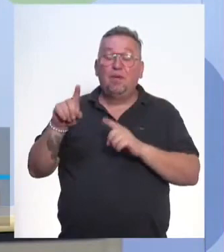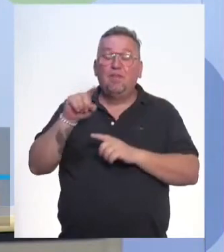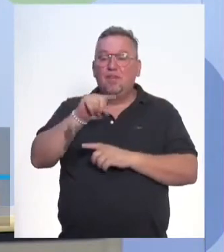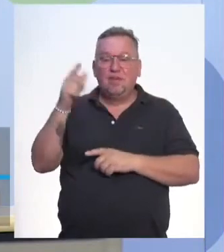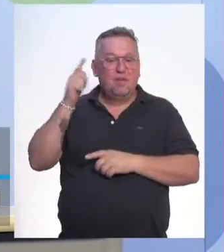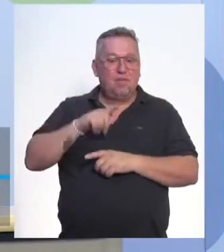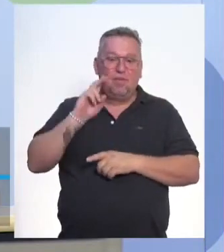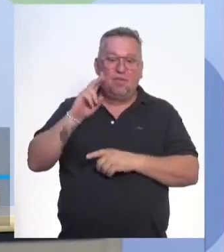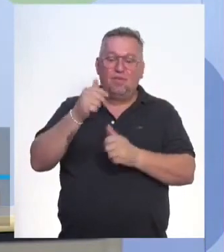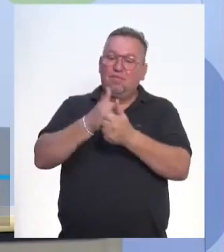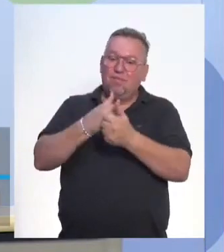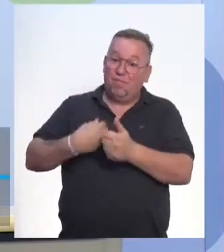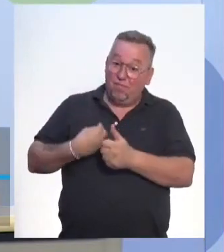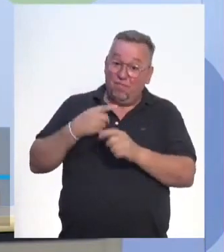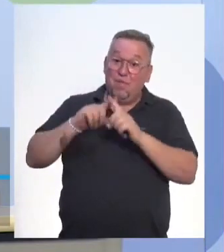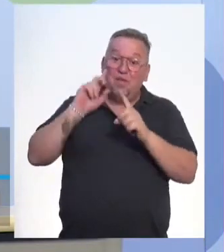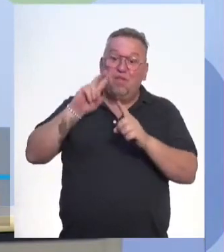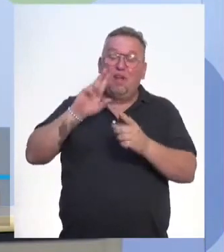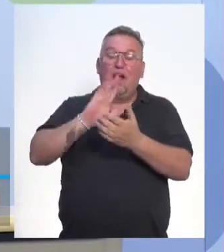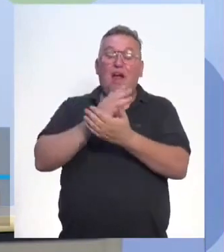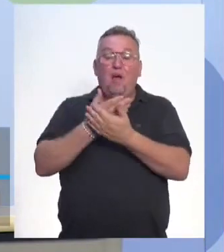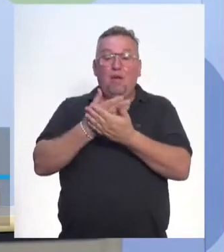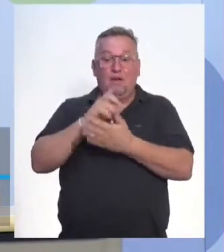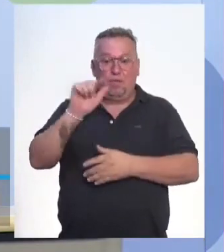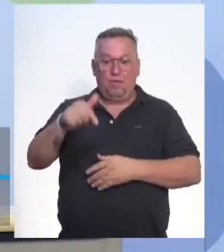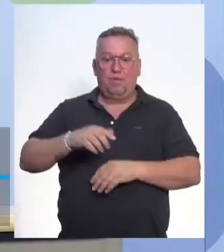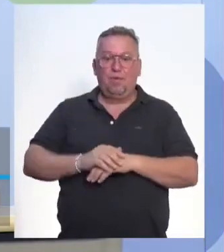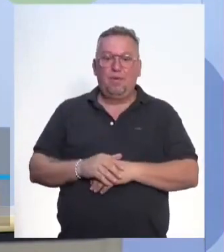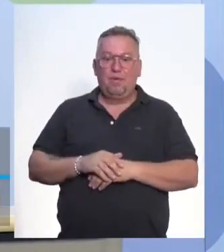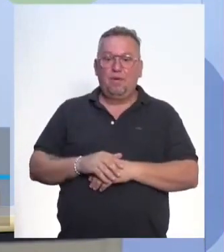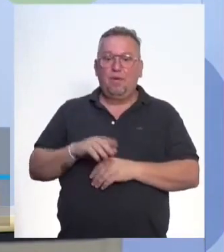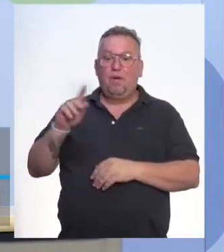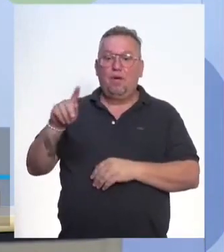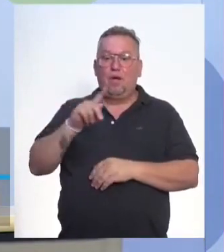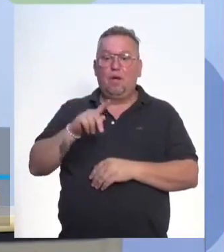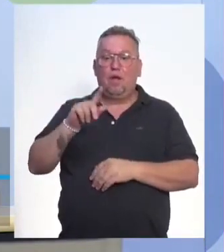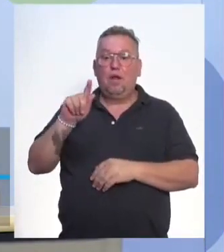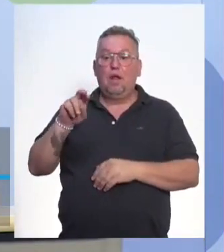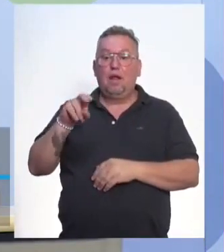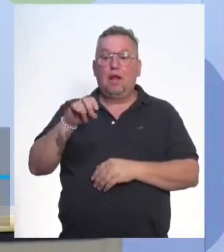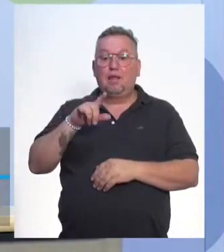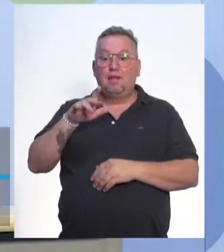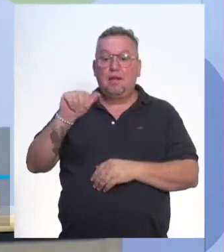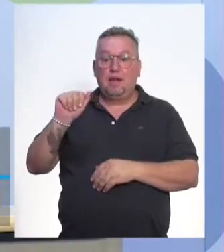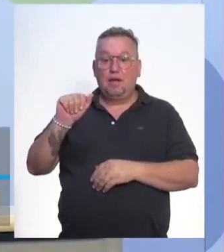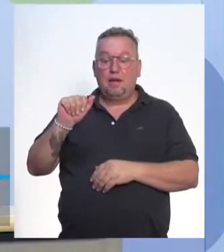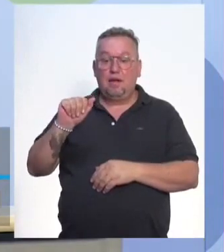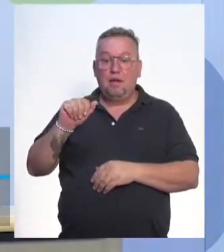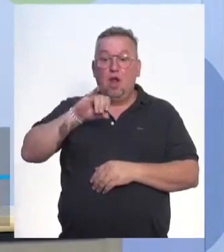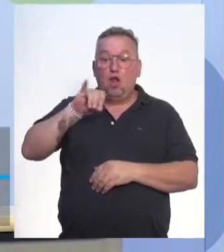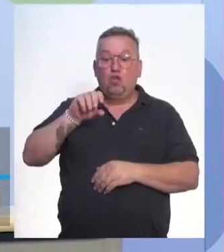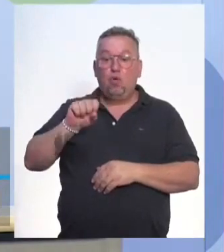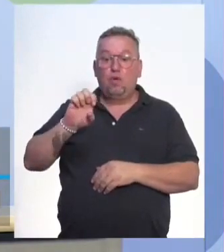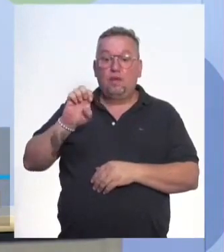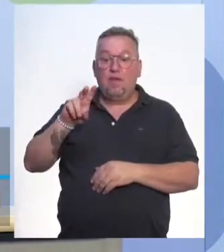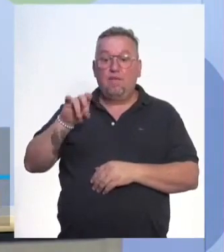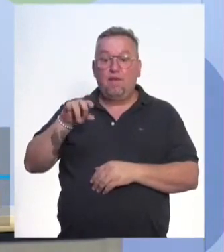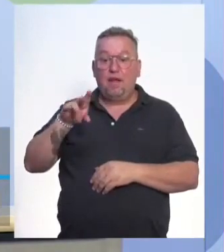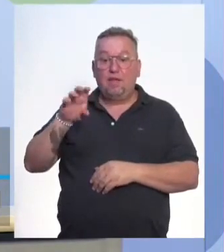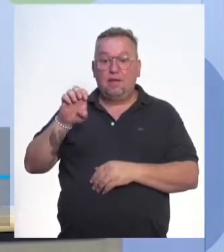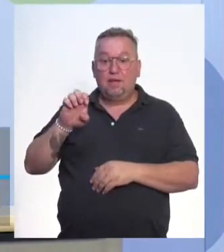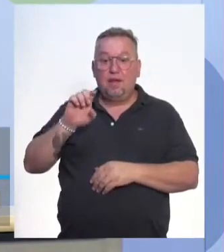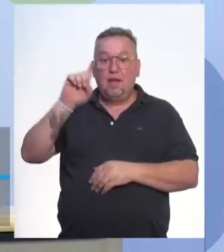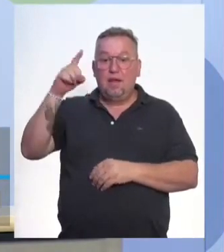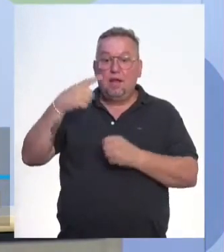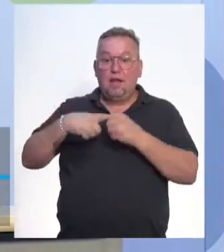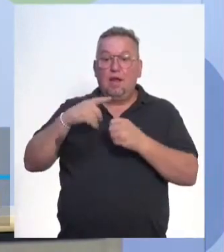que não consegue acompanhar ao vivo, mas assiste às nossas aulas, tá bom? Abraço para a professora Graciela, da PEI José Vasques Ferrari,